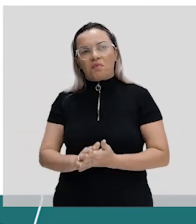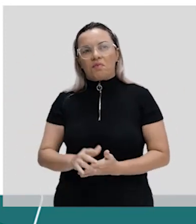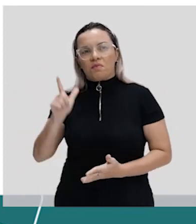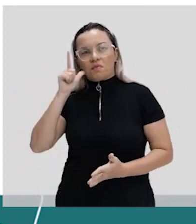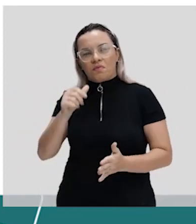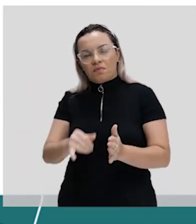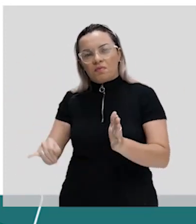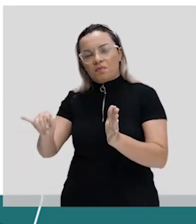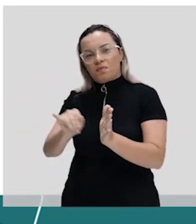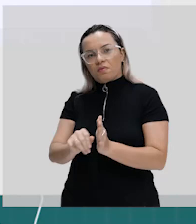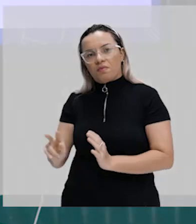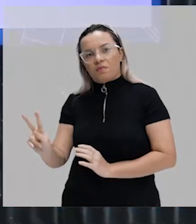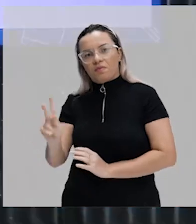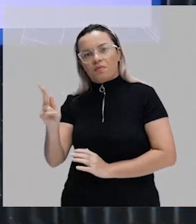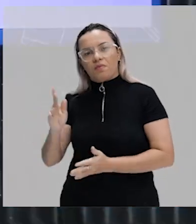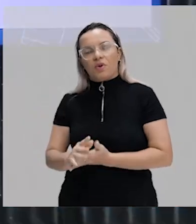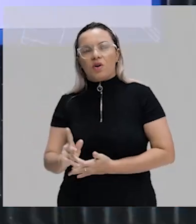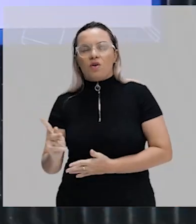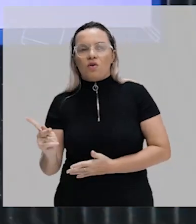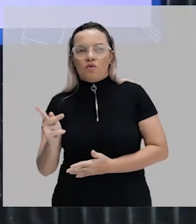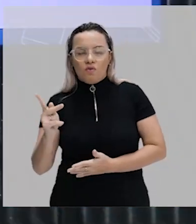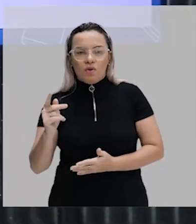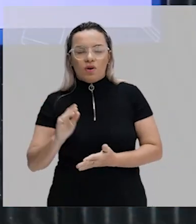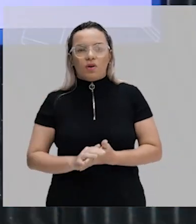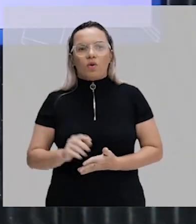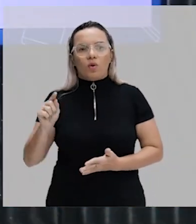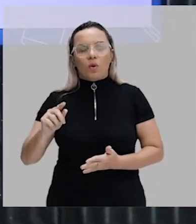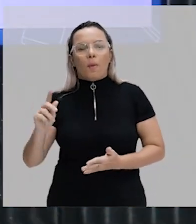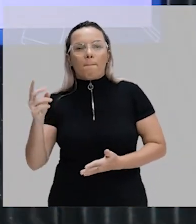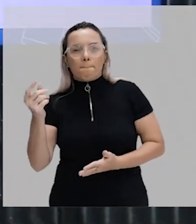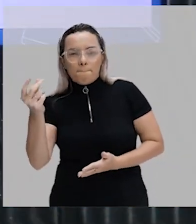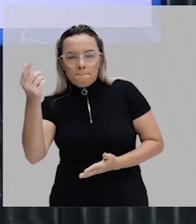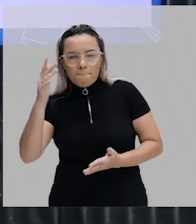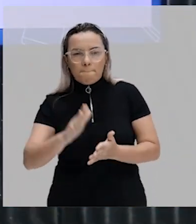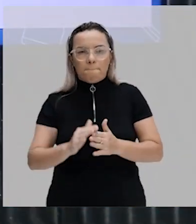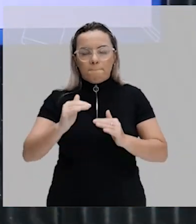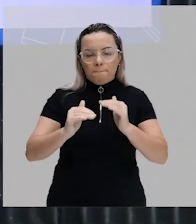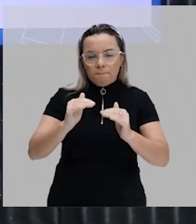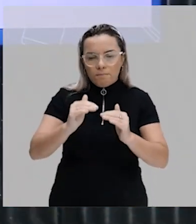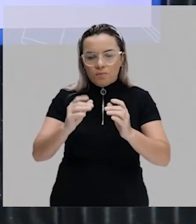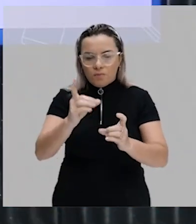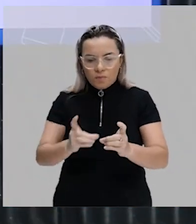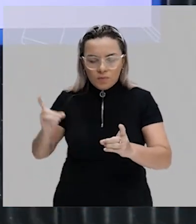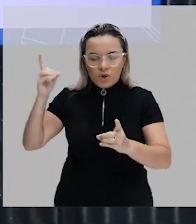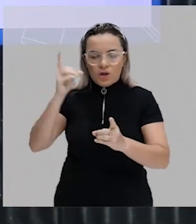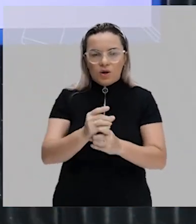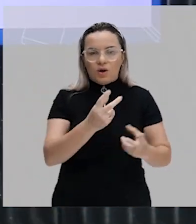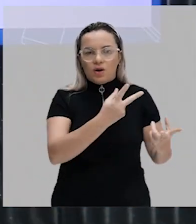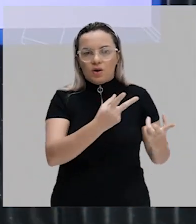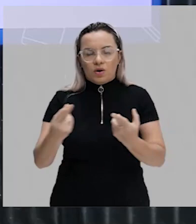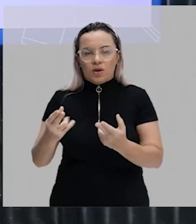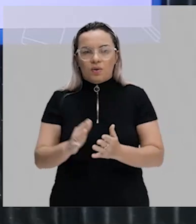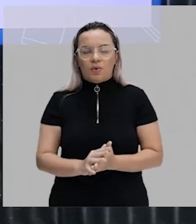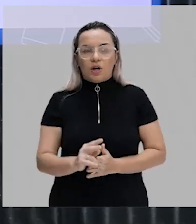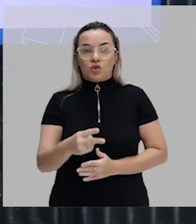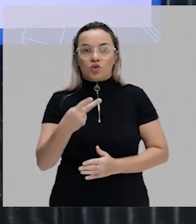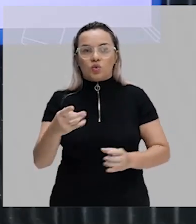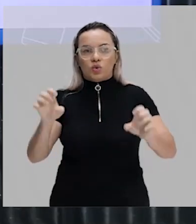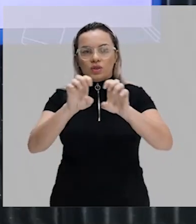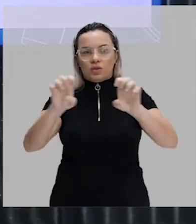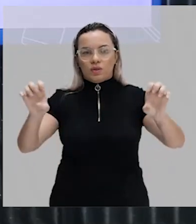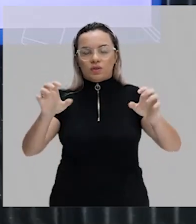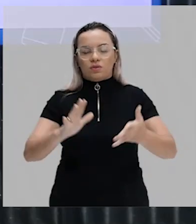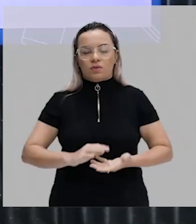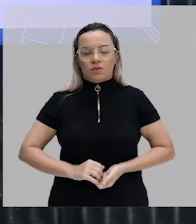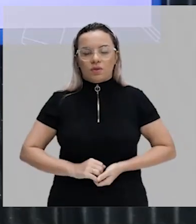o valor, que é o preço de equilíbrio, aquele valor que nós encontramos quando igualamos as duas equações, tá bom?